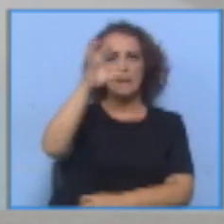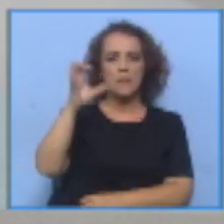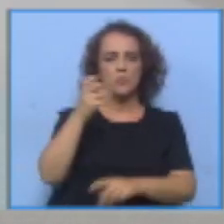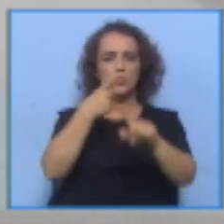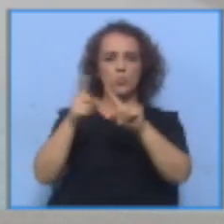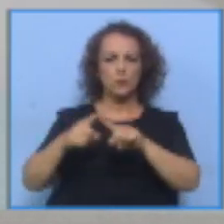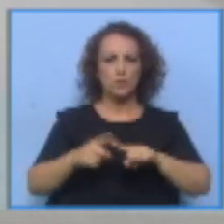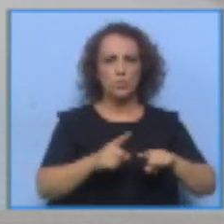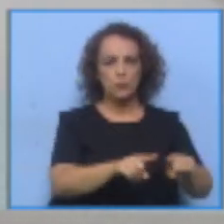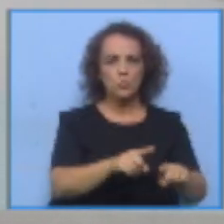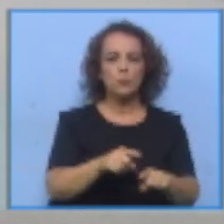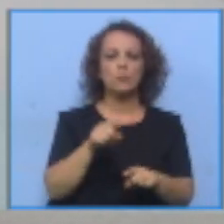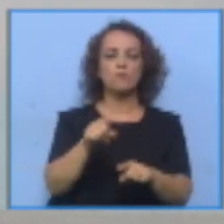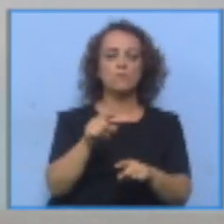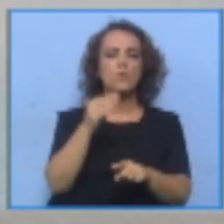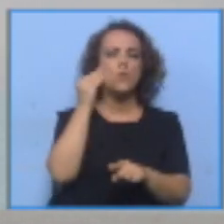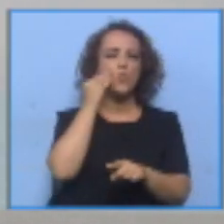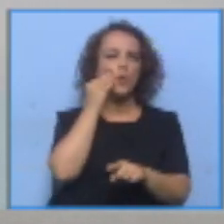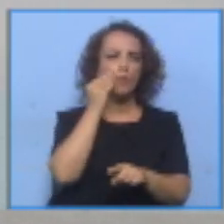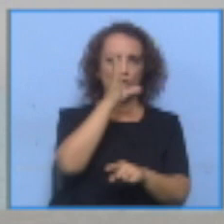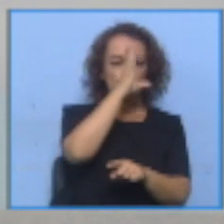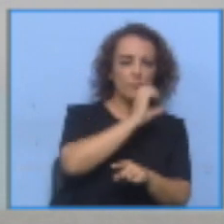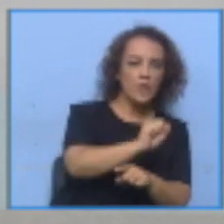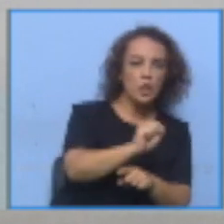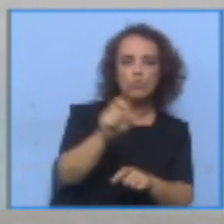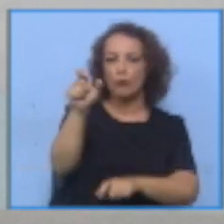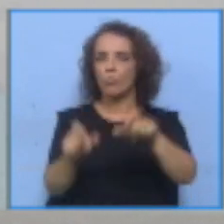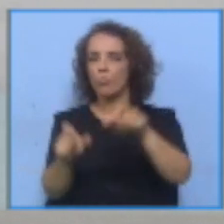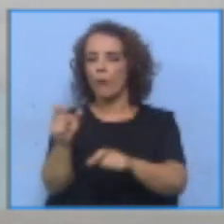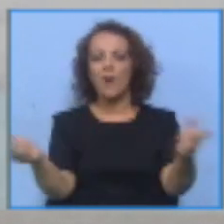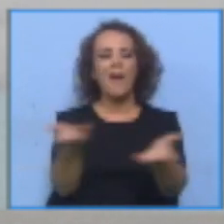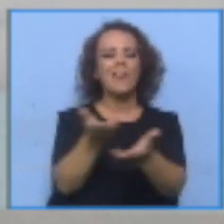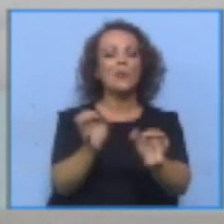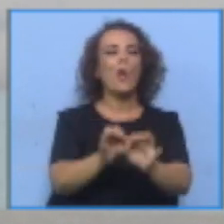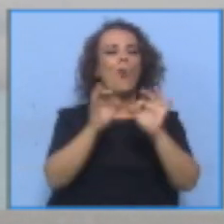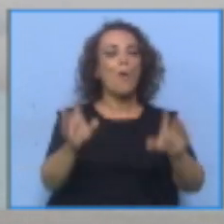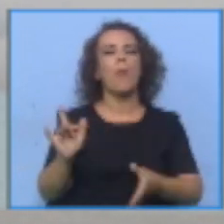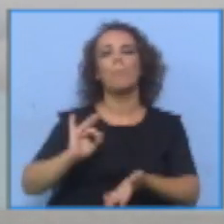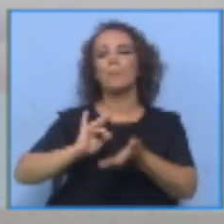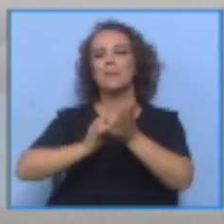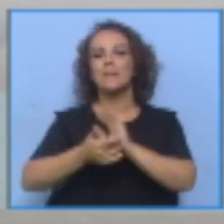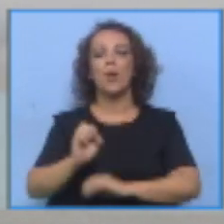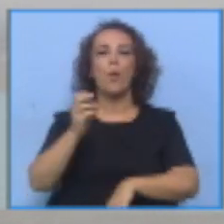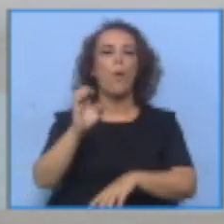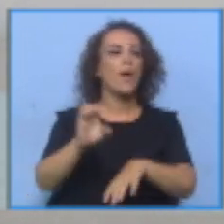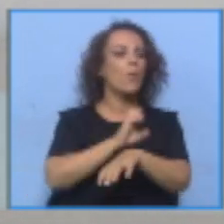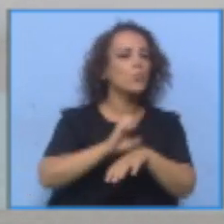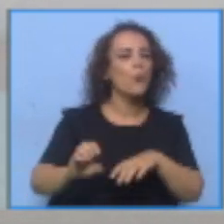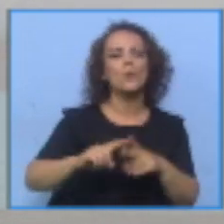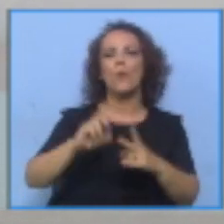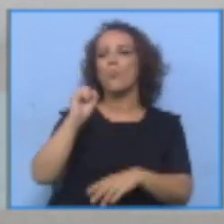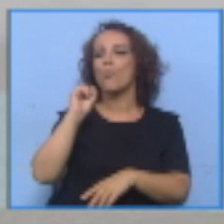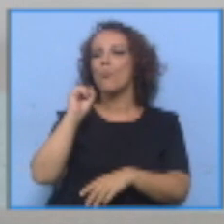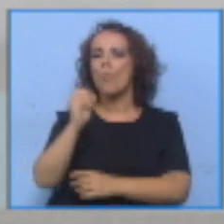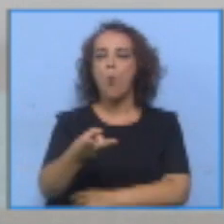relação que também os governos têm com esses povos é diferente, não é o mesmo no Brasil que na Colômbia ou que no Equador, onde eu também